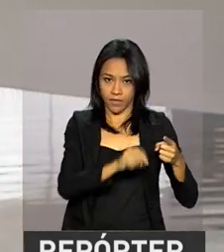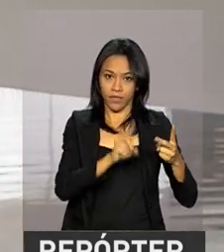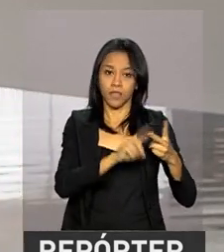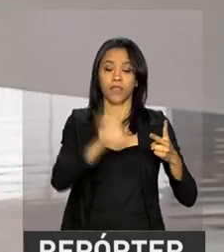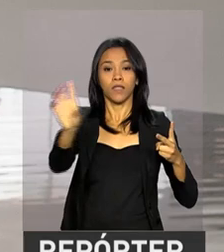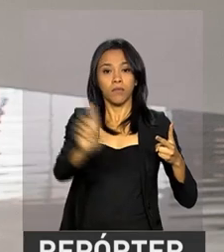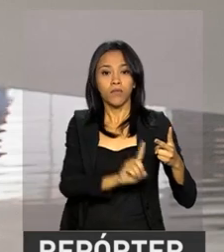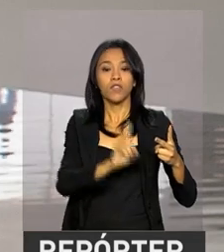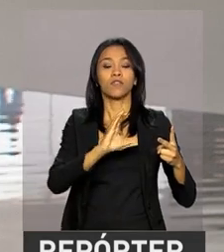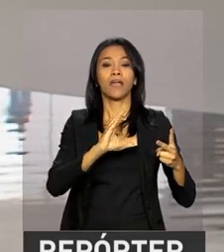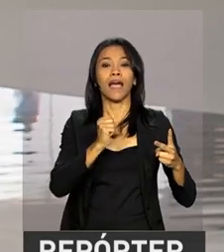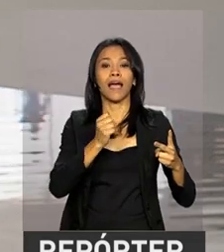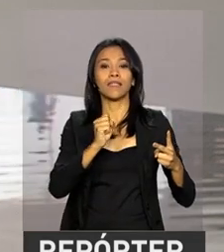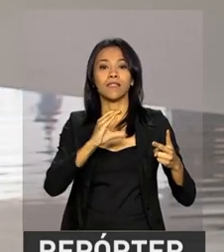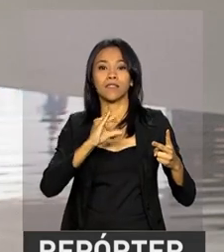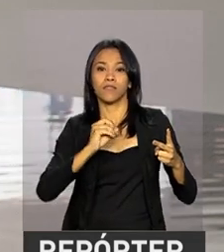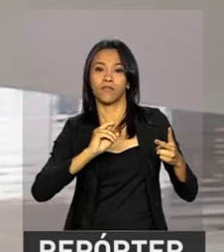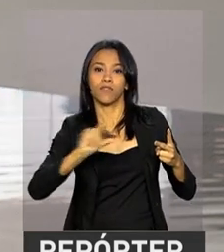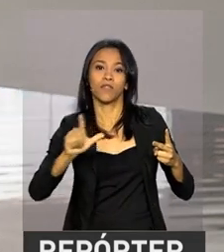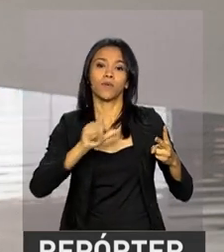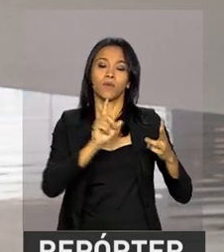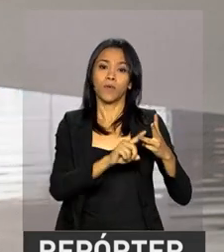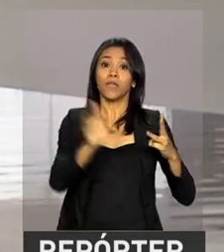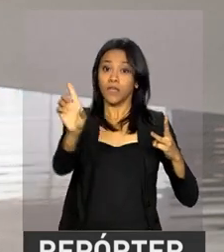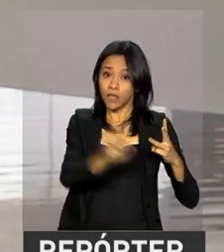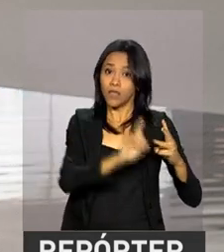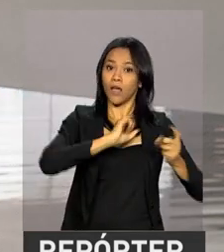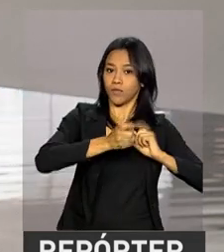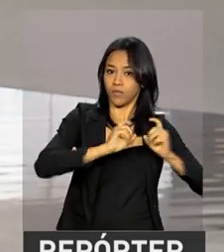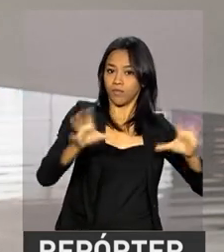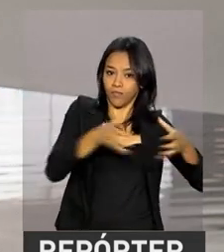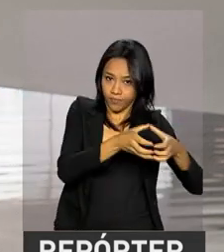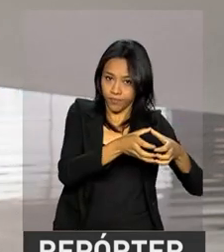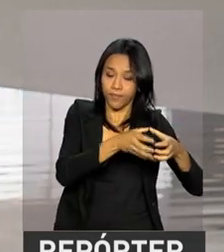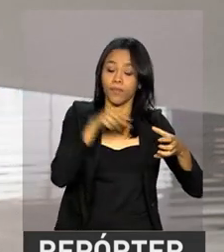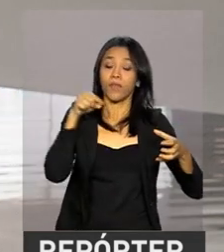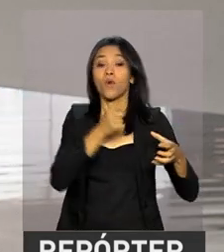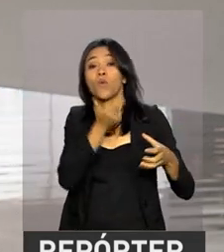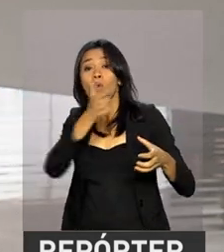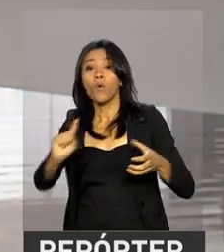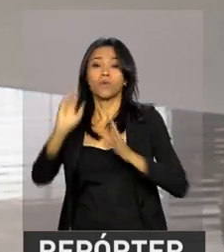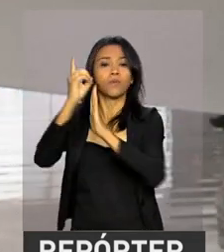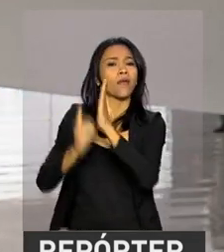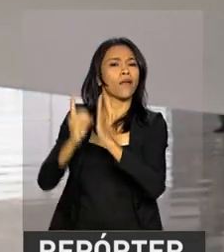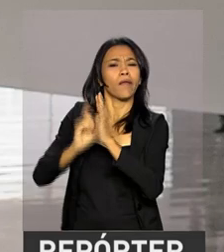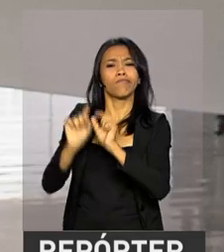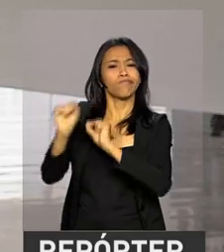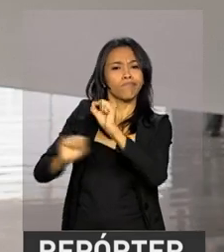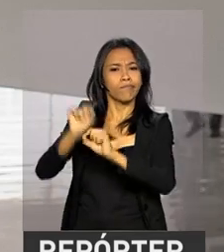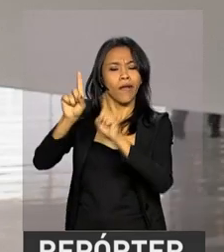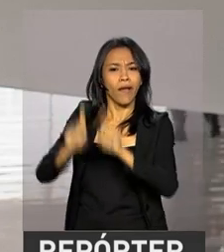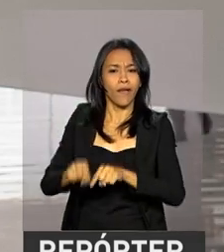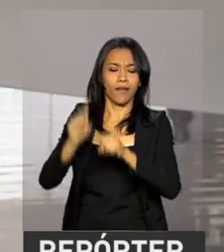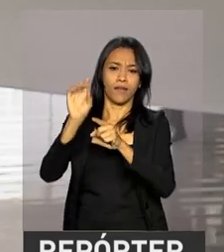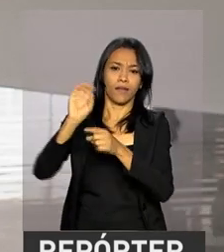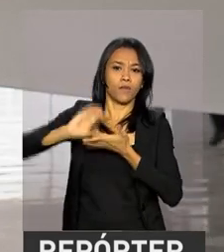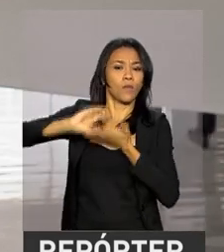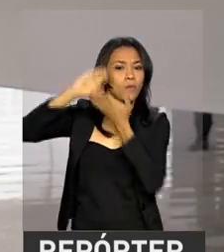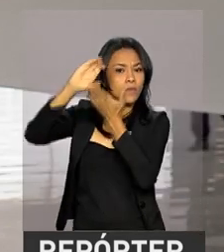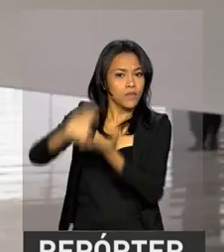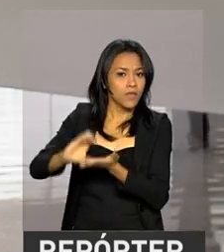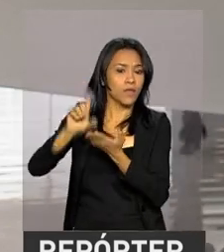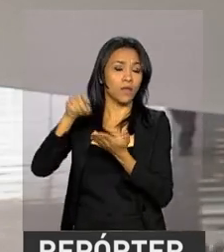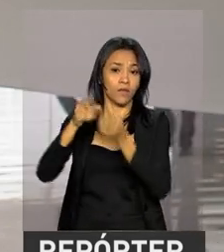e do Planejamento. O outro decreto trata do cumprimento pelo Brasil de uma resolução do Conselho de Segurança das